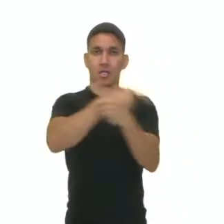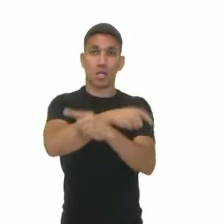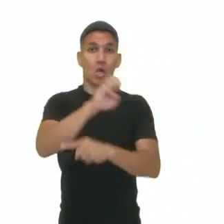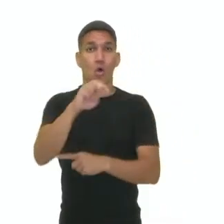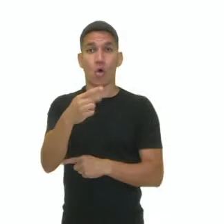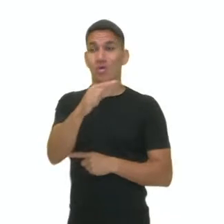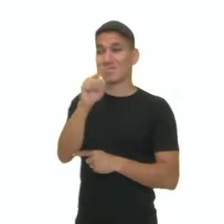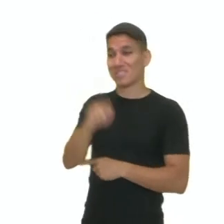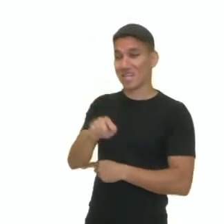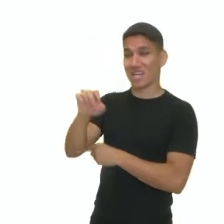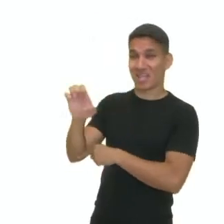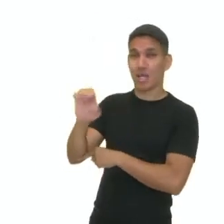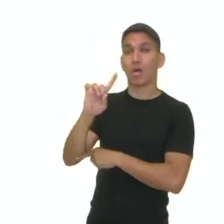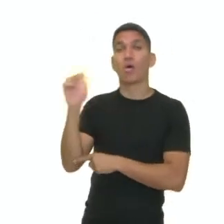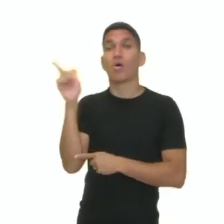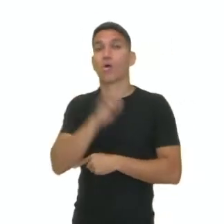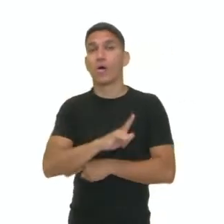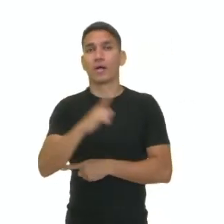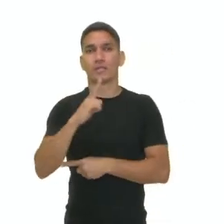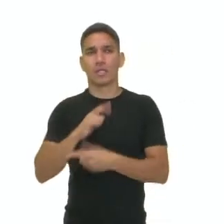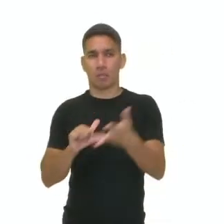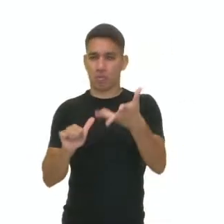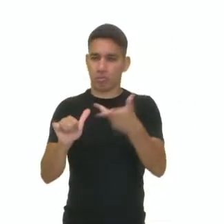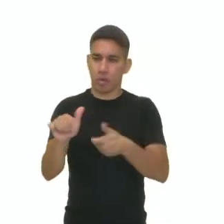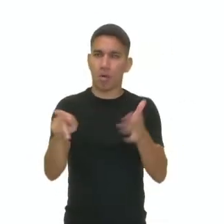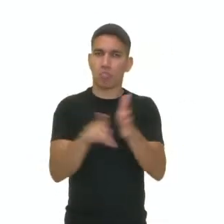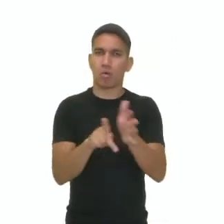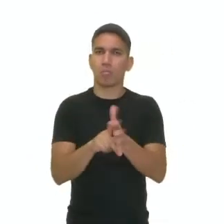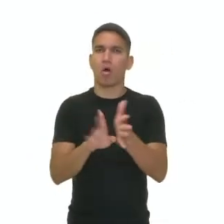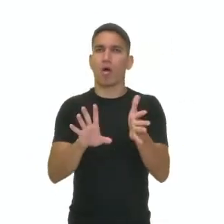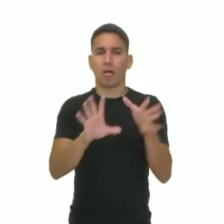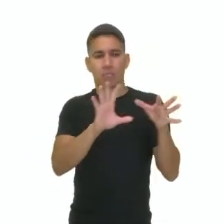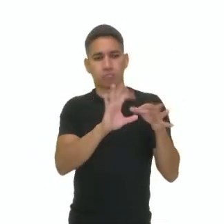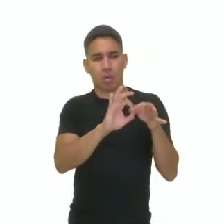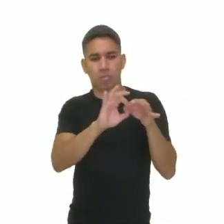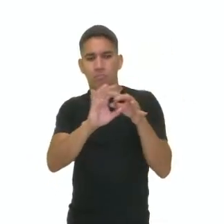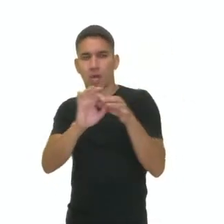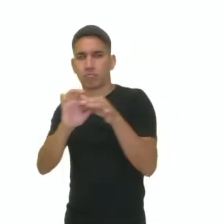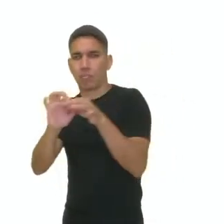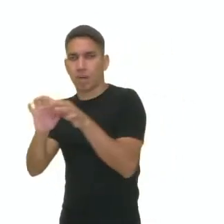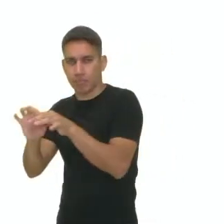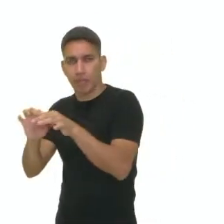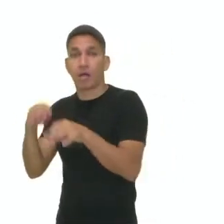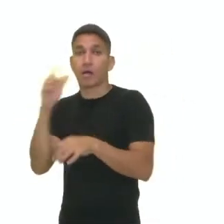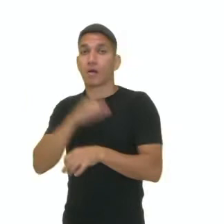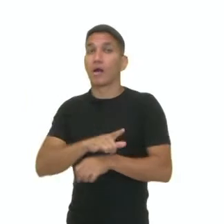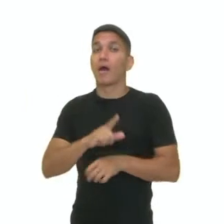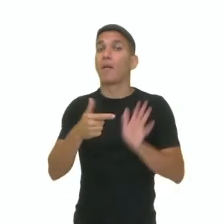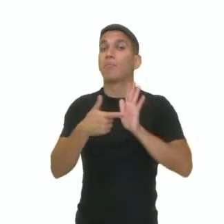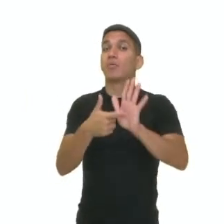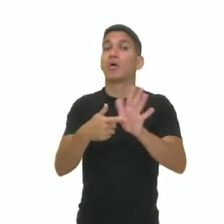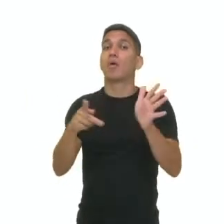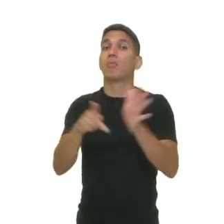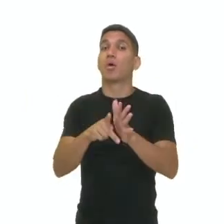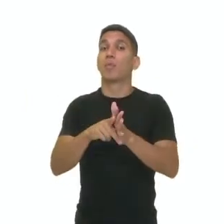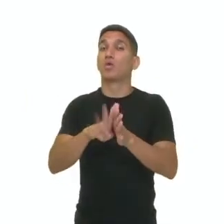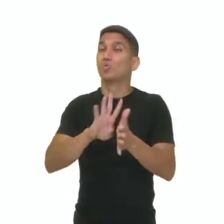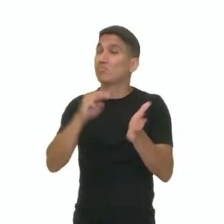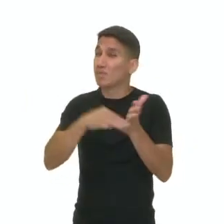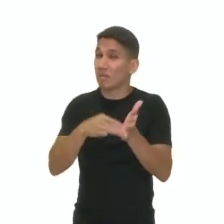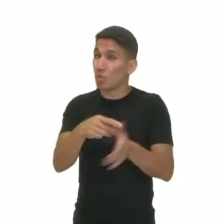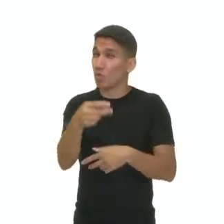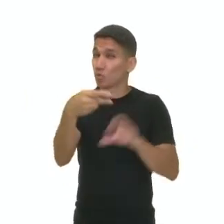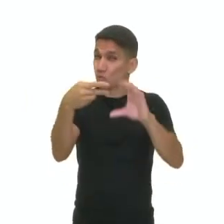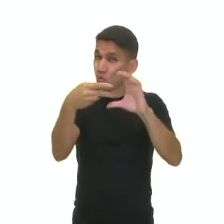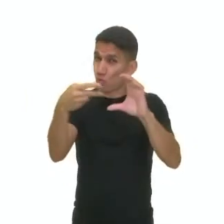compostos acíclicos, compostos de cadeias abertas, devem apresentar pelo menos uma dupla ligação entre os carbonos